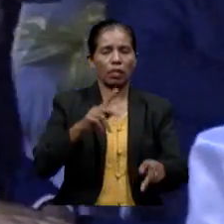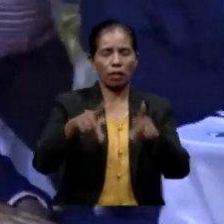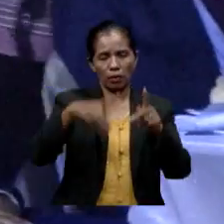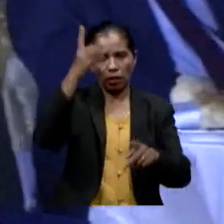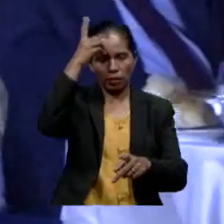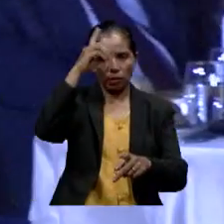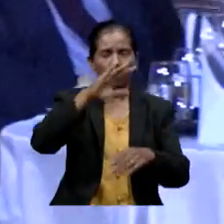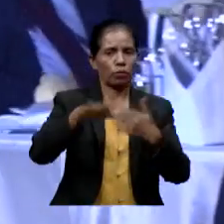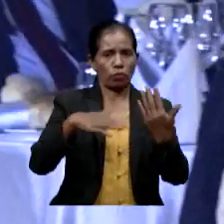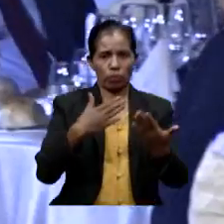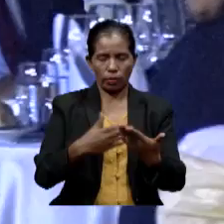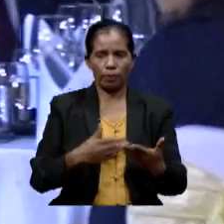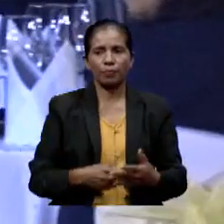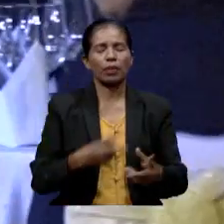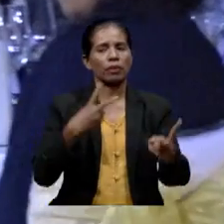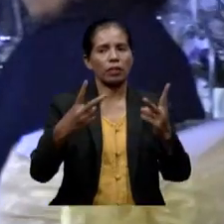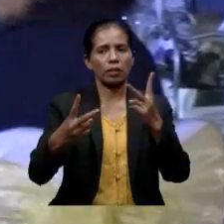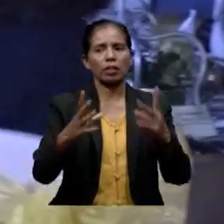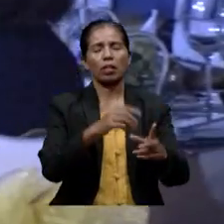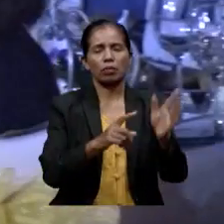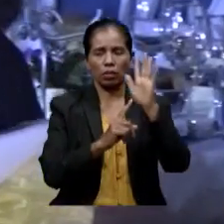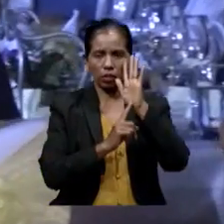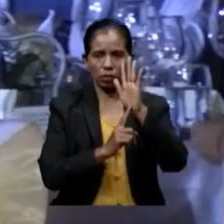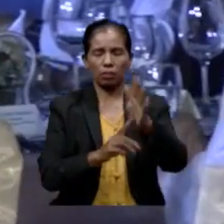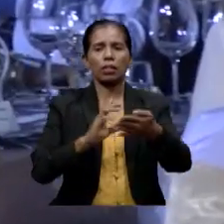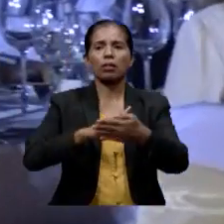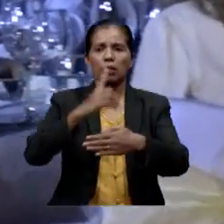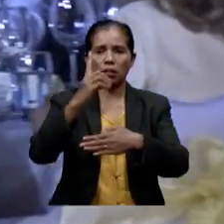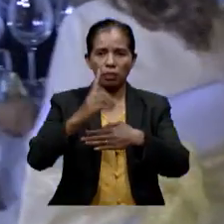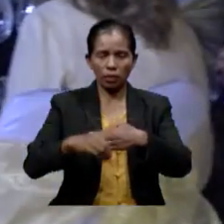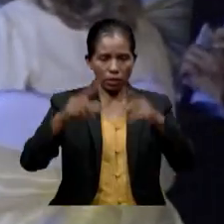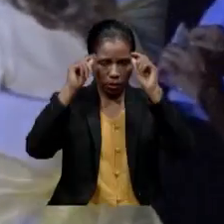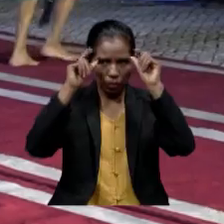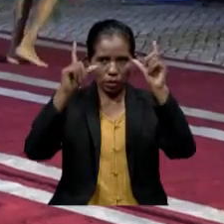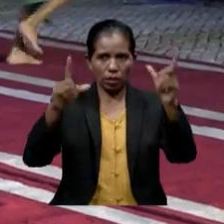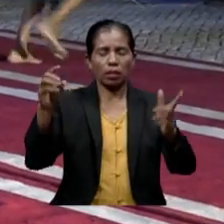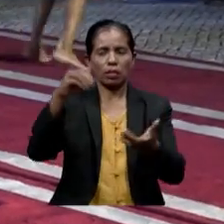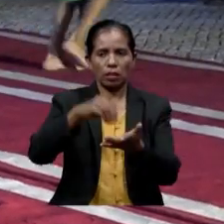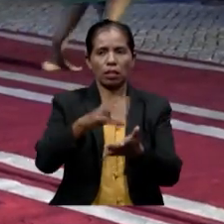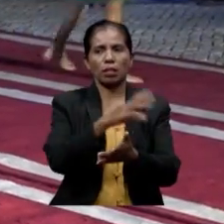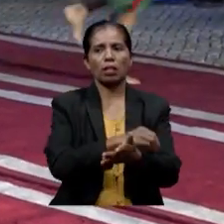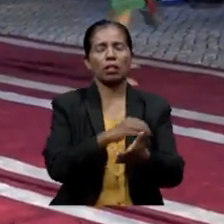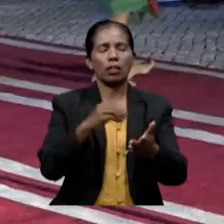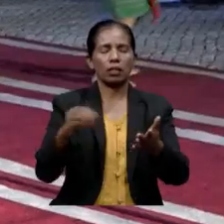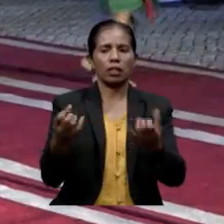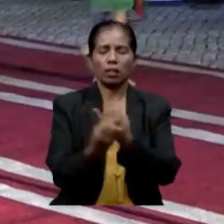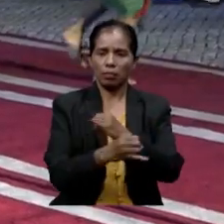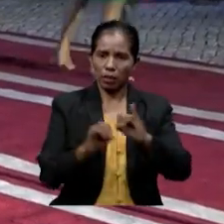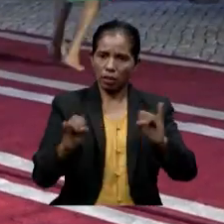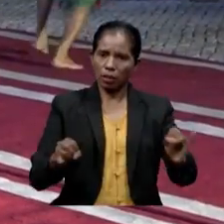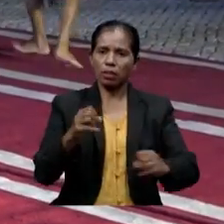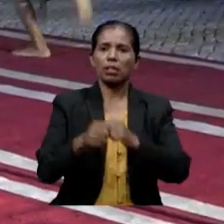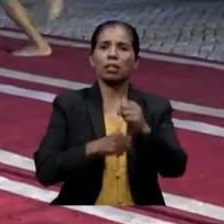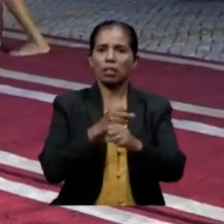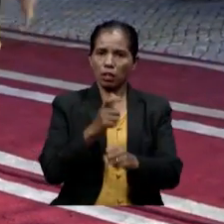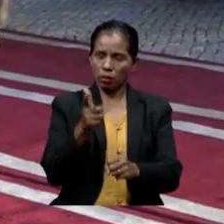dignitário Sira Seluk. Visita ne a tua testemunha para desenvolvimento no Timor-Leste alcança durante o Kung'an tina rua nulo resing